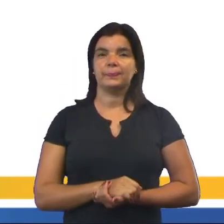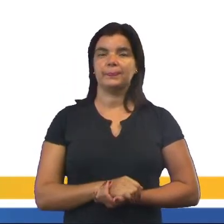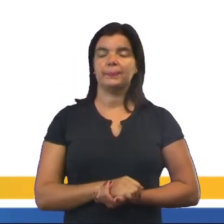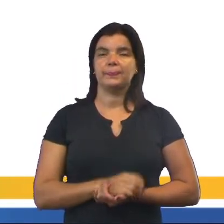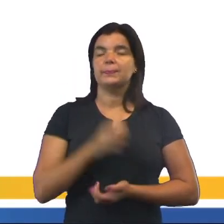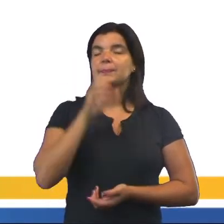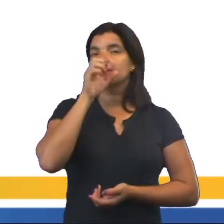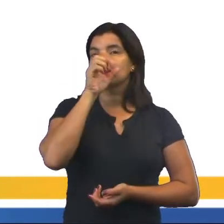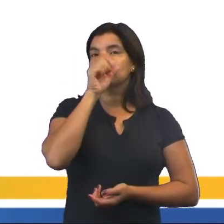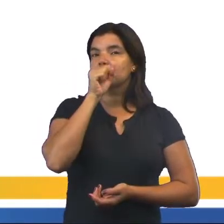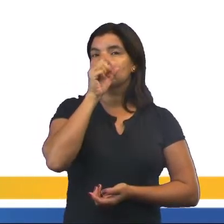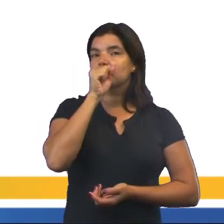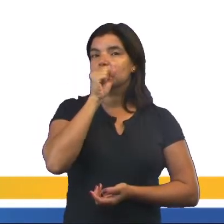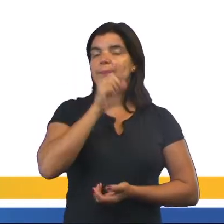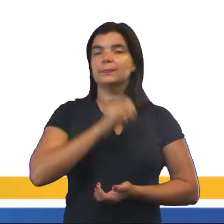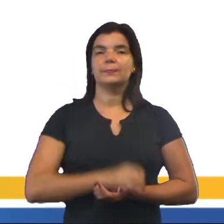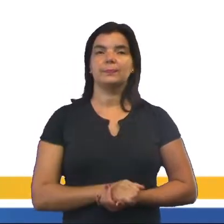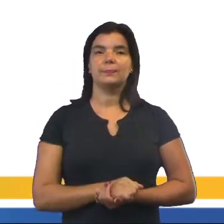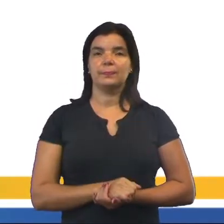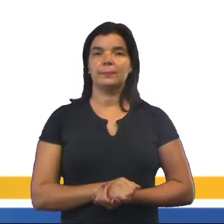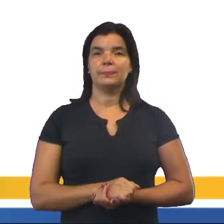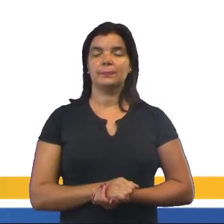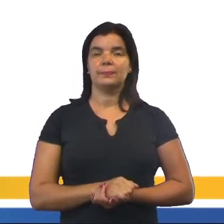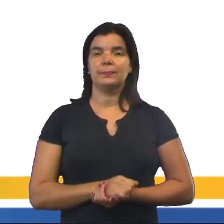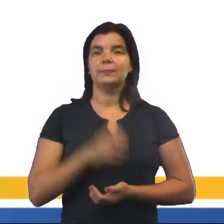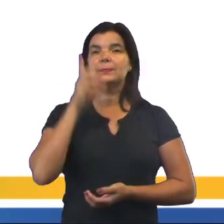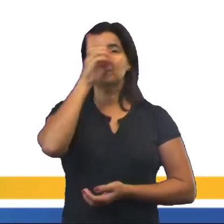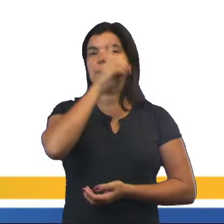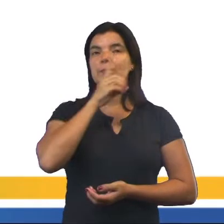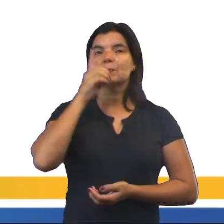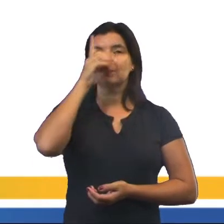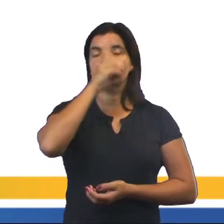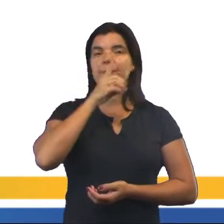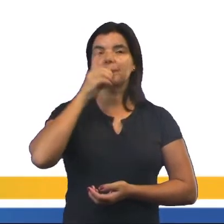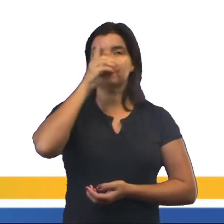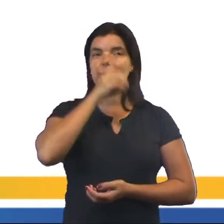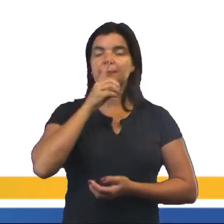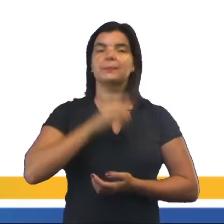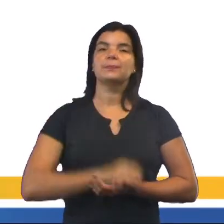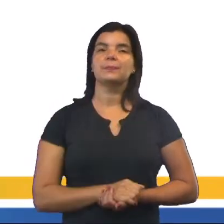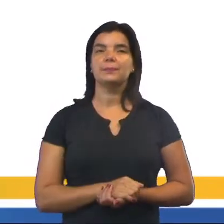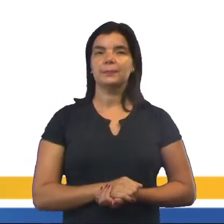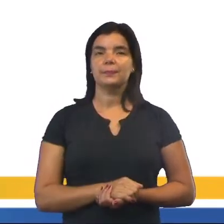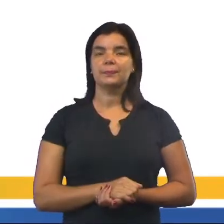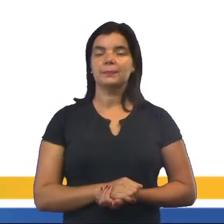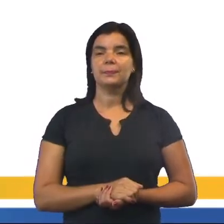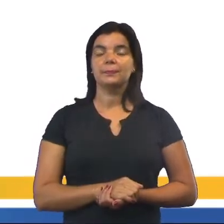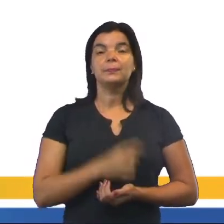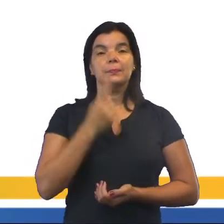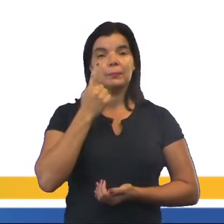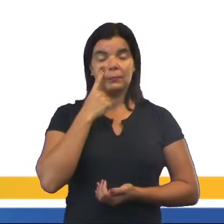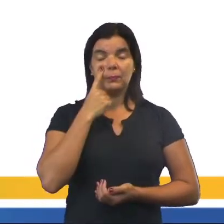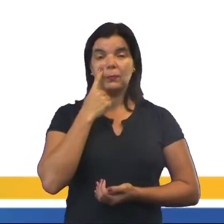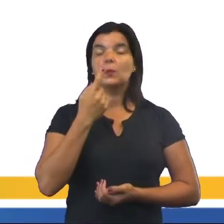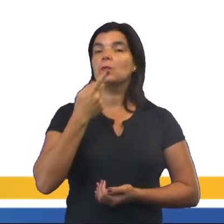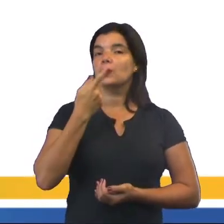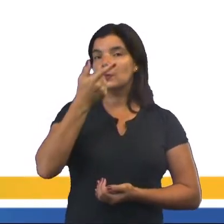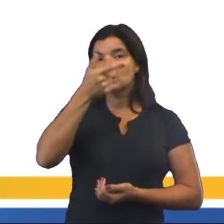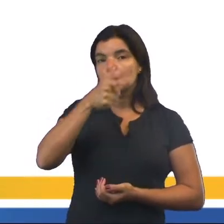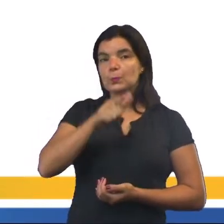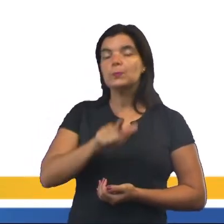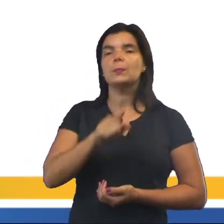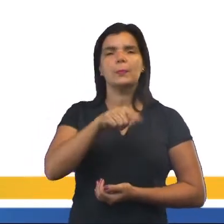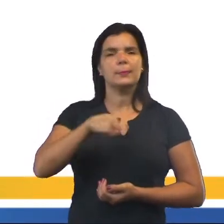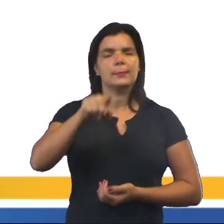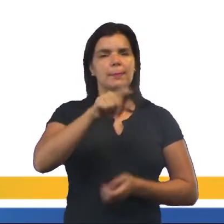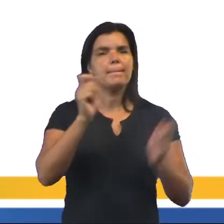sexta-feira, Saturday, sábado e Sunday, domingo. Vou pronunciá-los mais uma